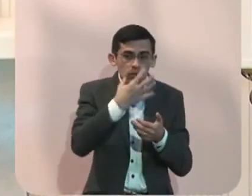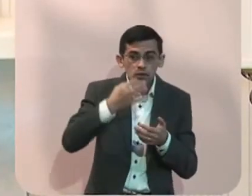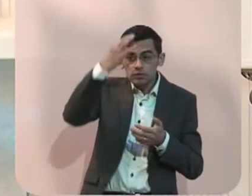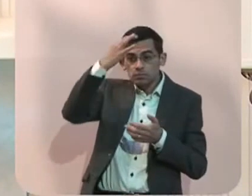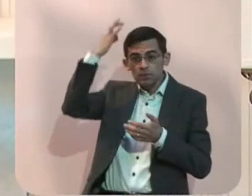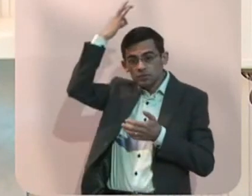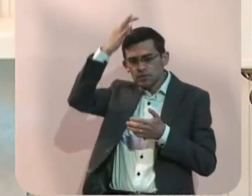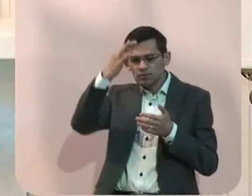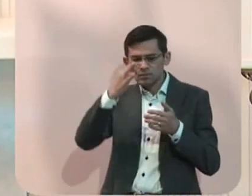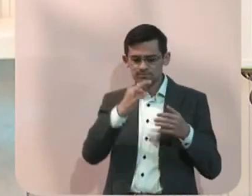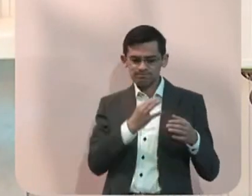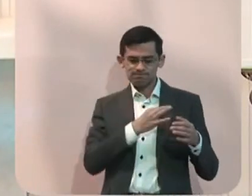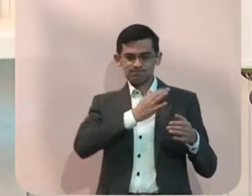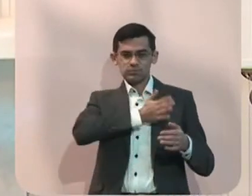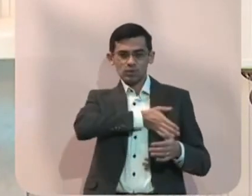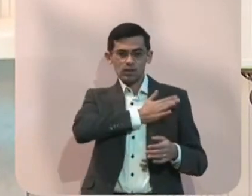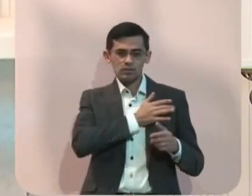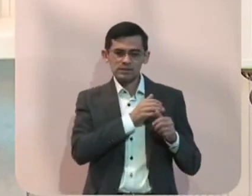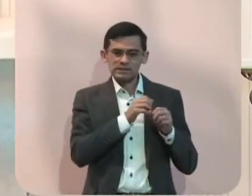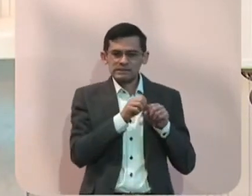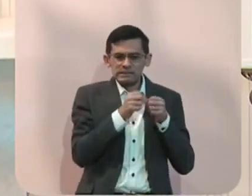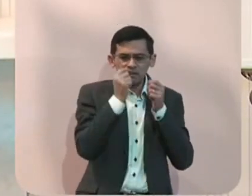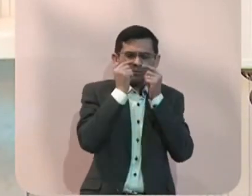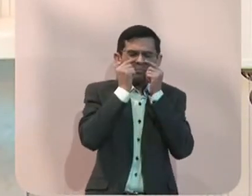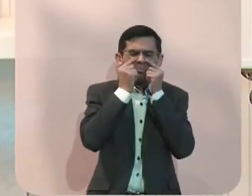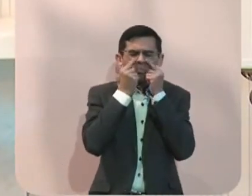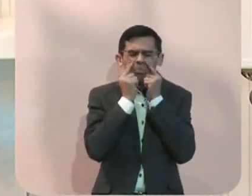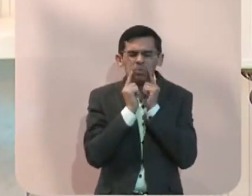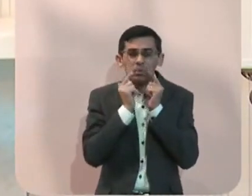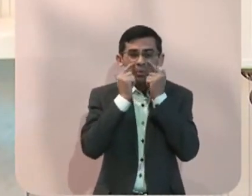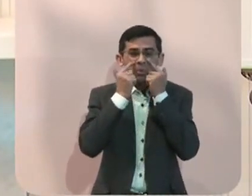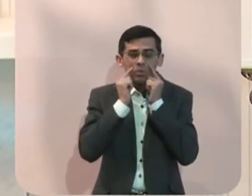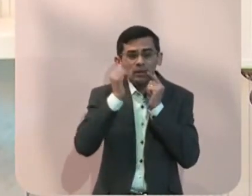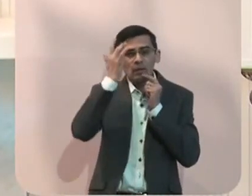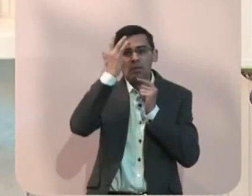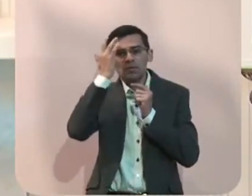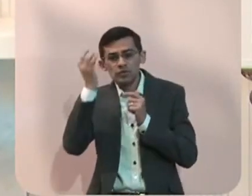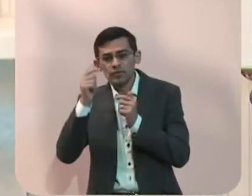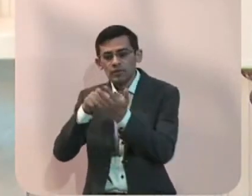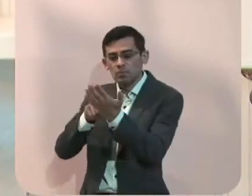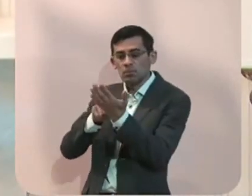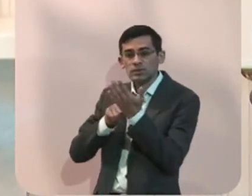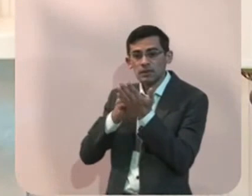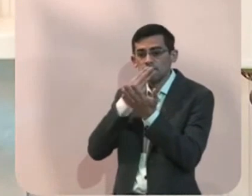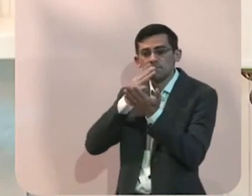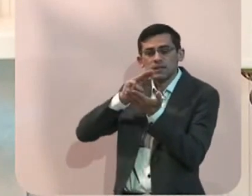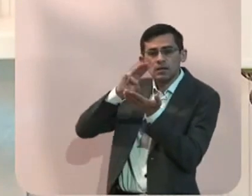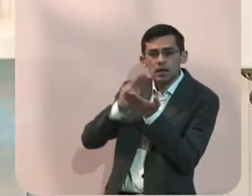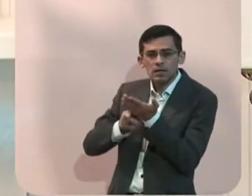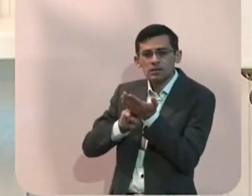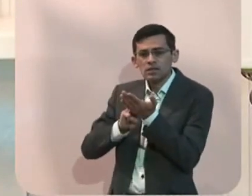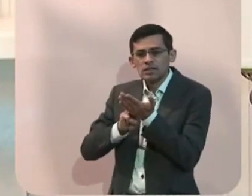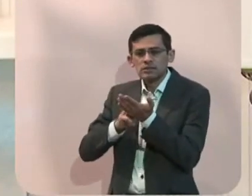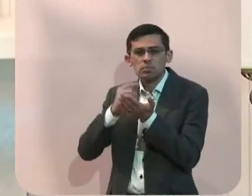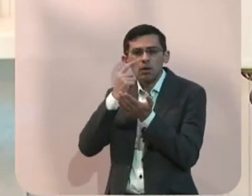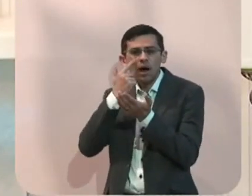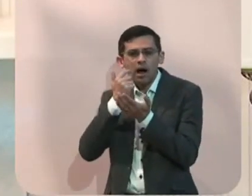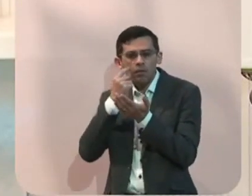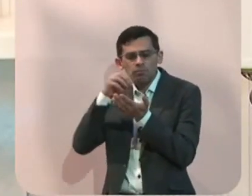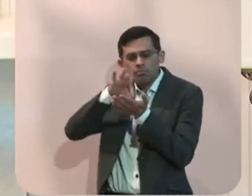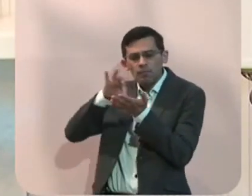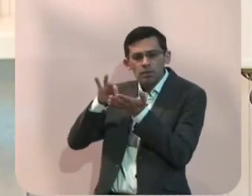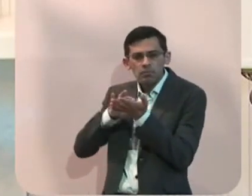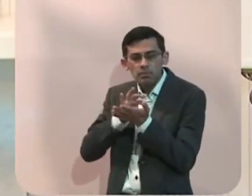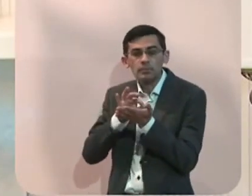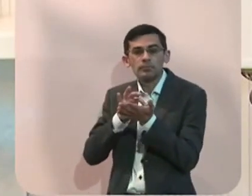começou a quebrantar o seu coração, ele começou a chorar. E no outro dia ele veio me mostrar aquela carta toda manchada com as suas